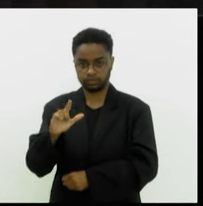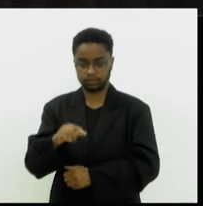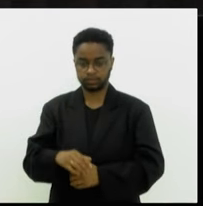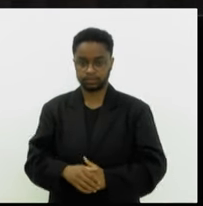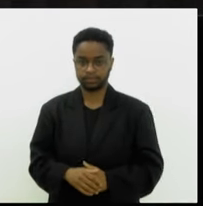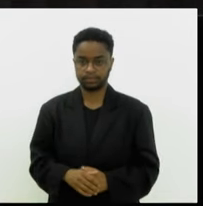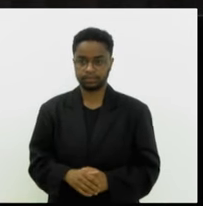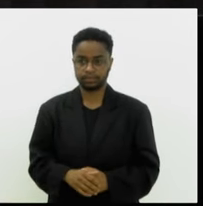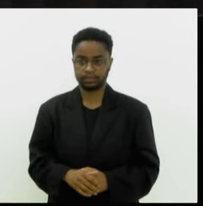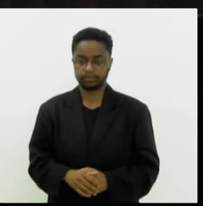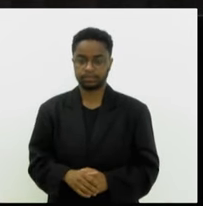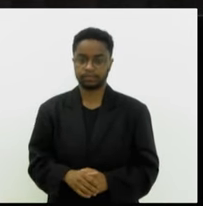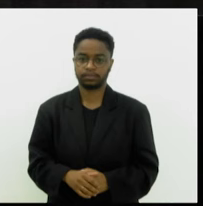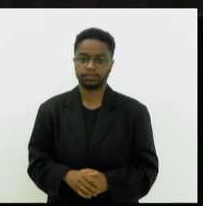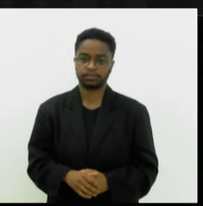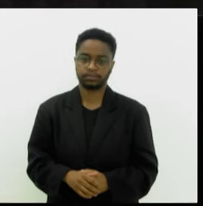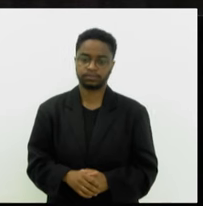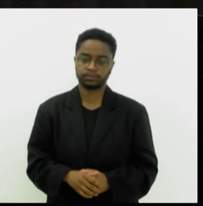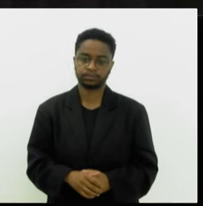a